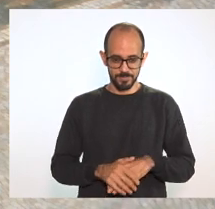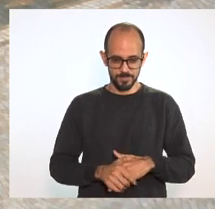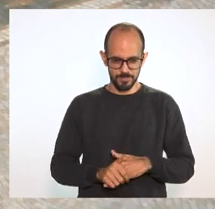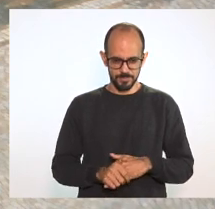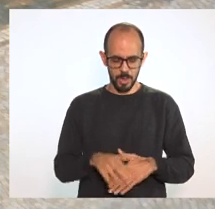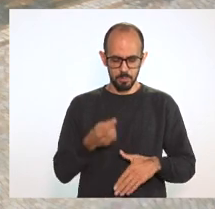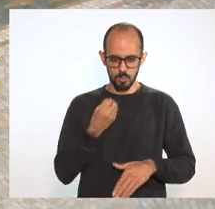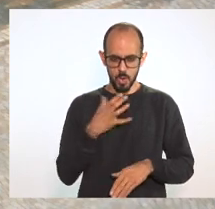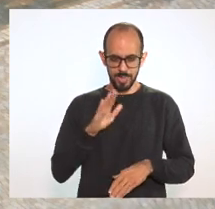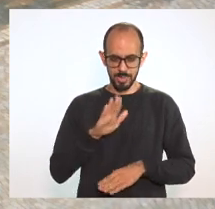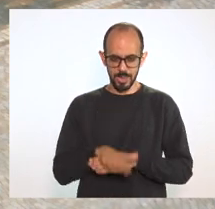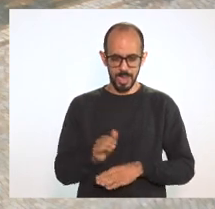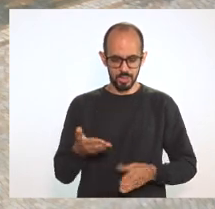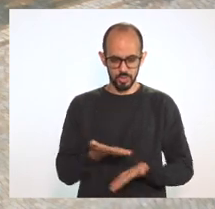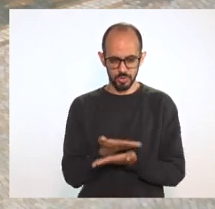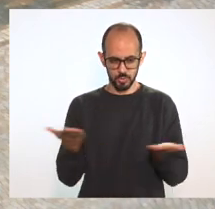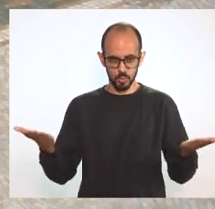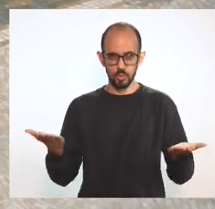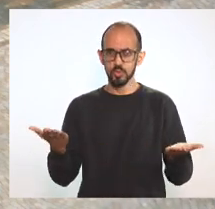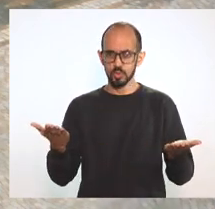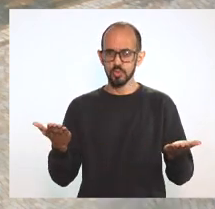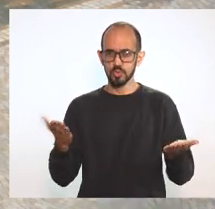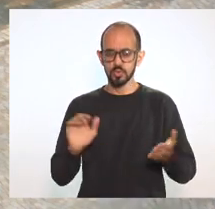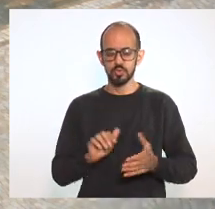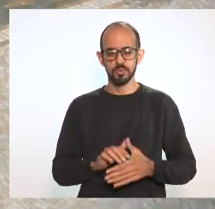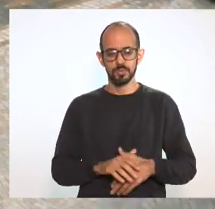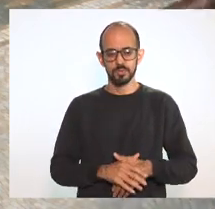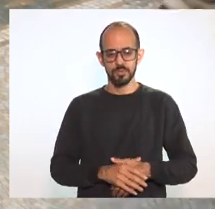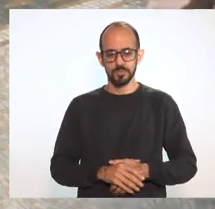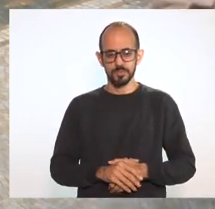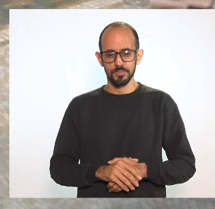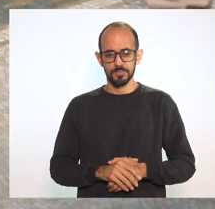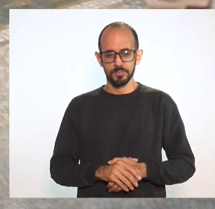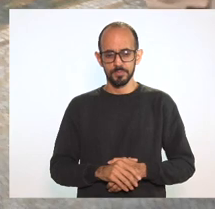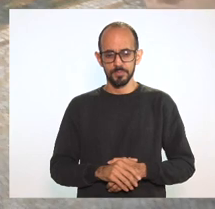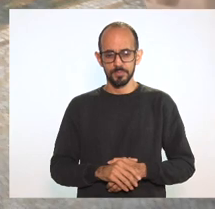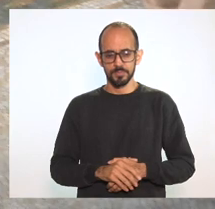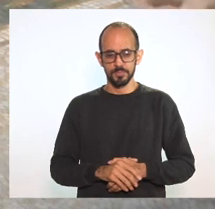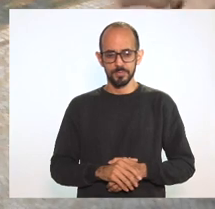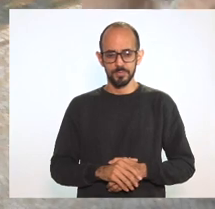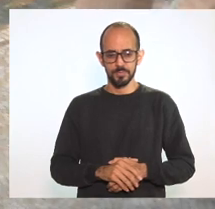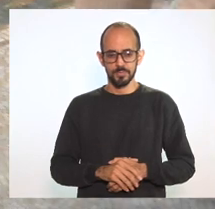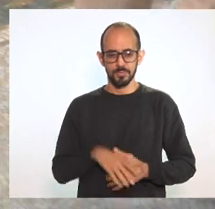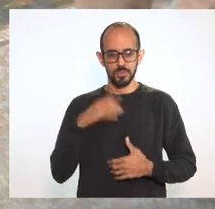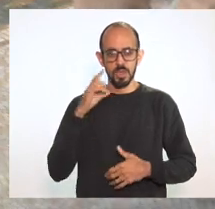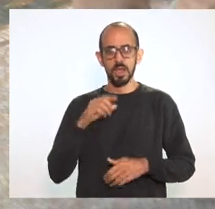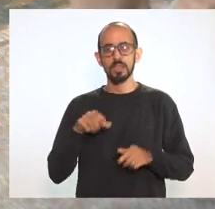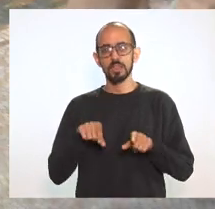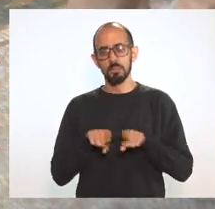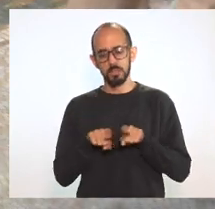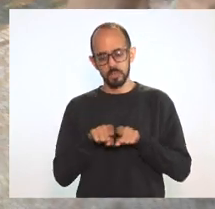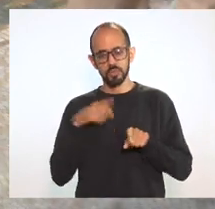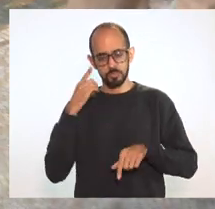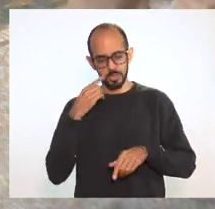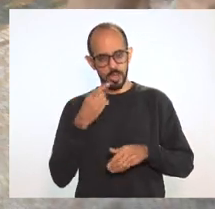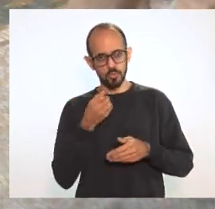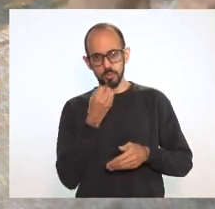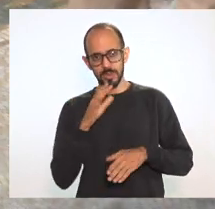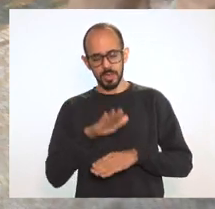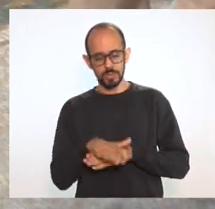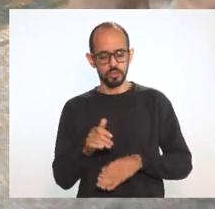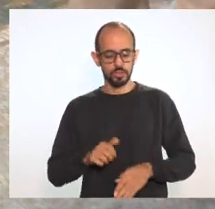presidente, boa tarde. Vossa Excelência, boa tarde a todos e a todos, todas e a todos os deputados. O parecer é